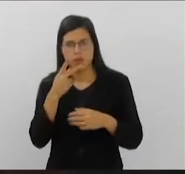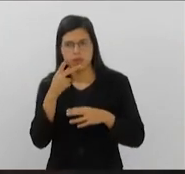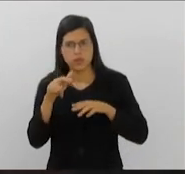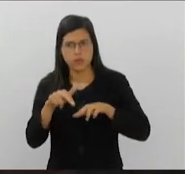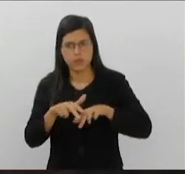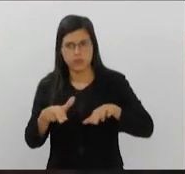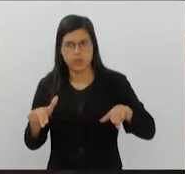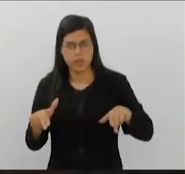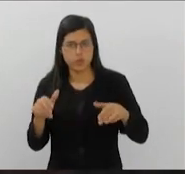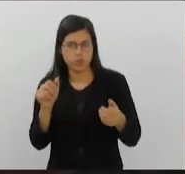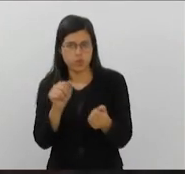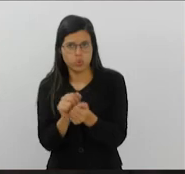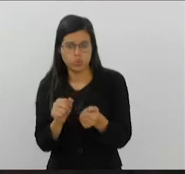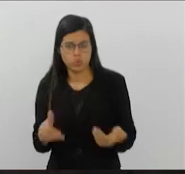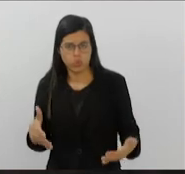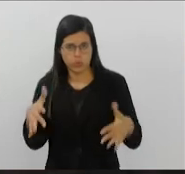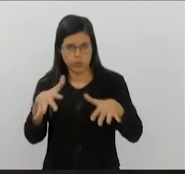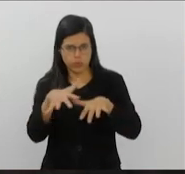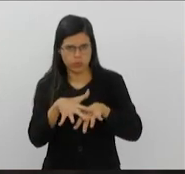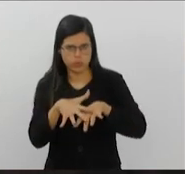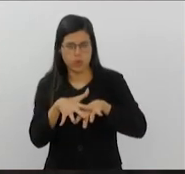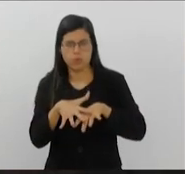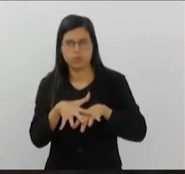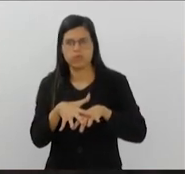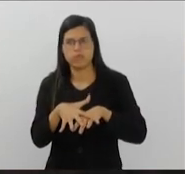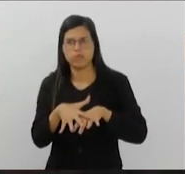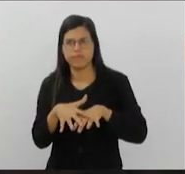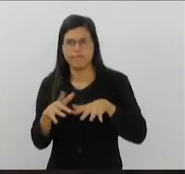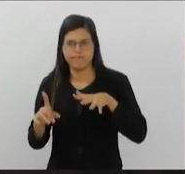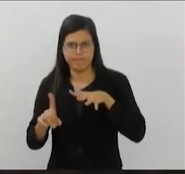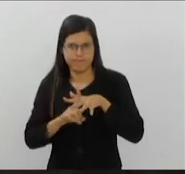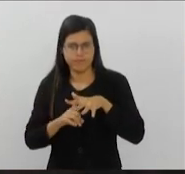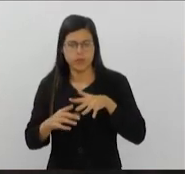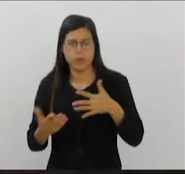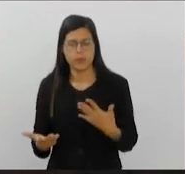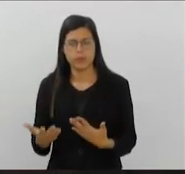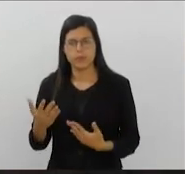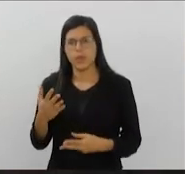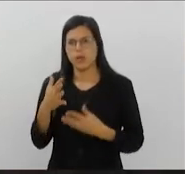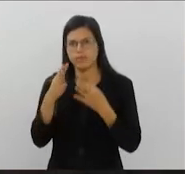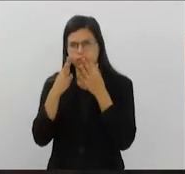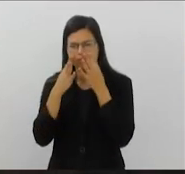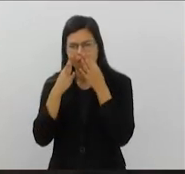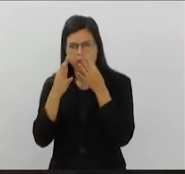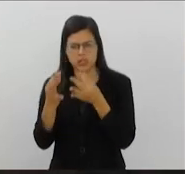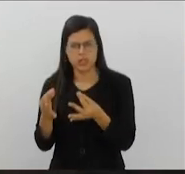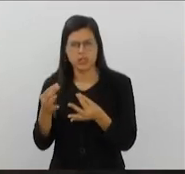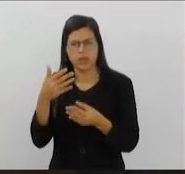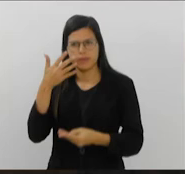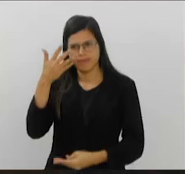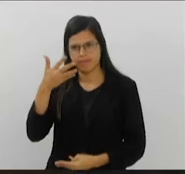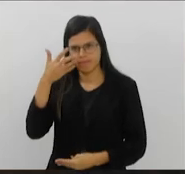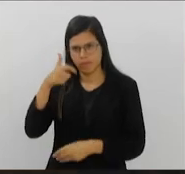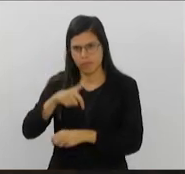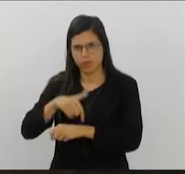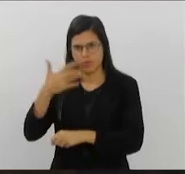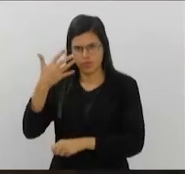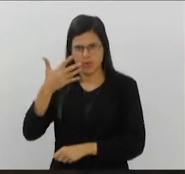sobre inclusão. E me chamou muita atenção a sua fala quando Vossa